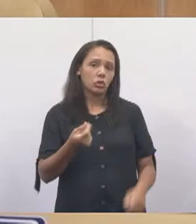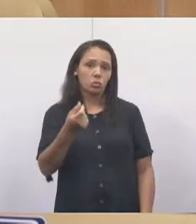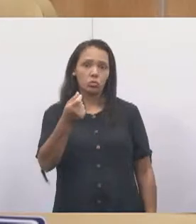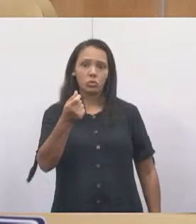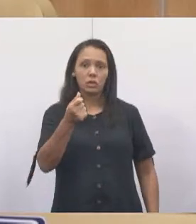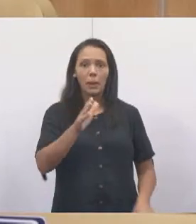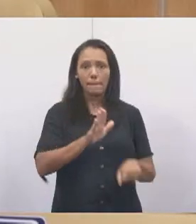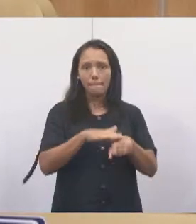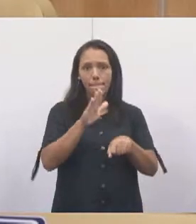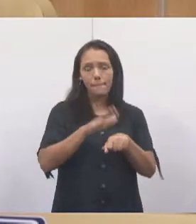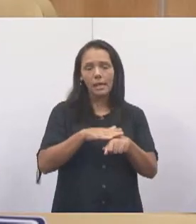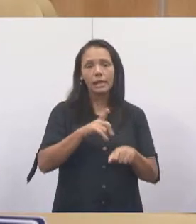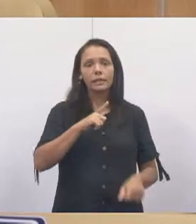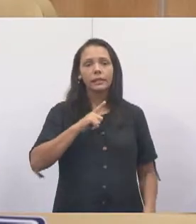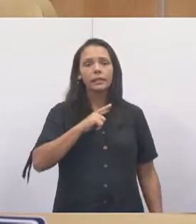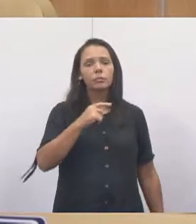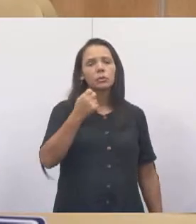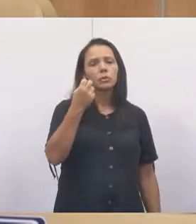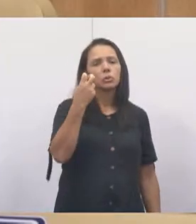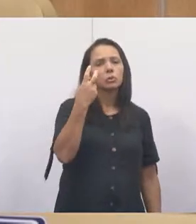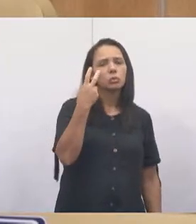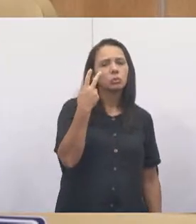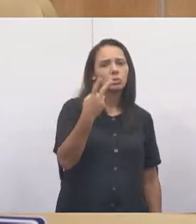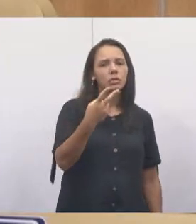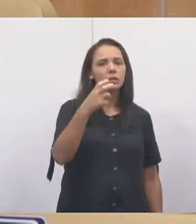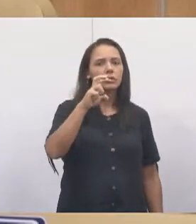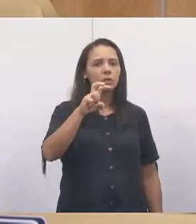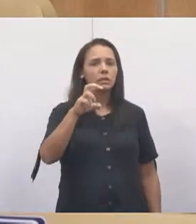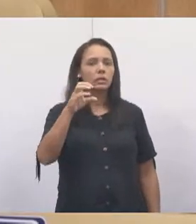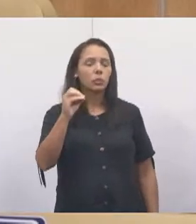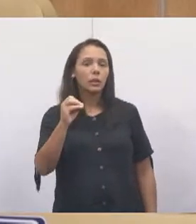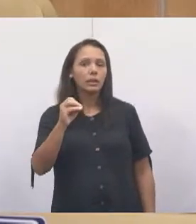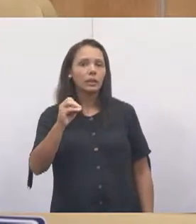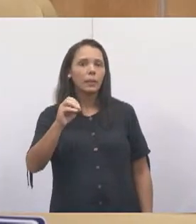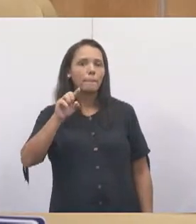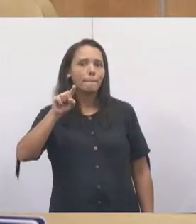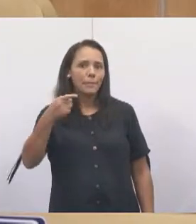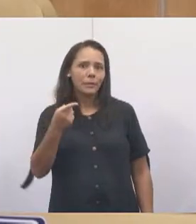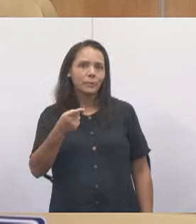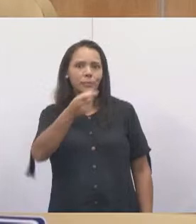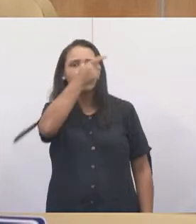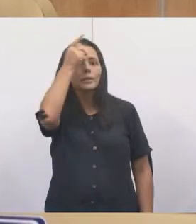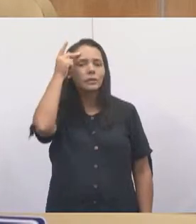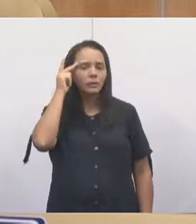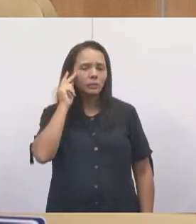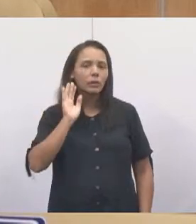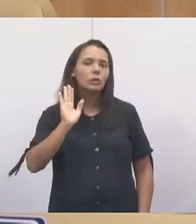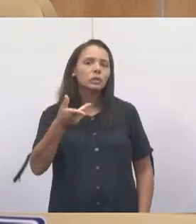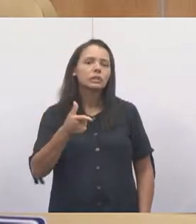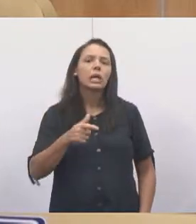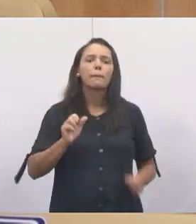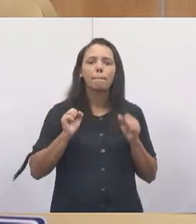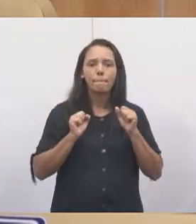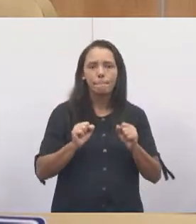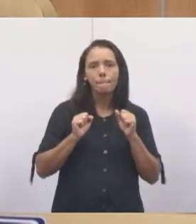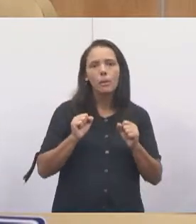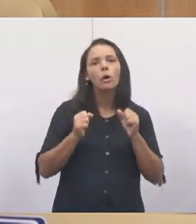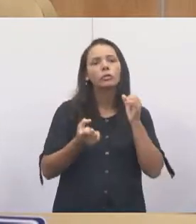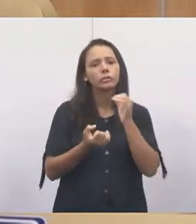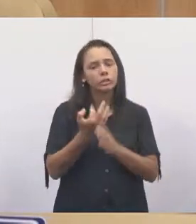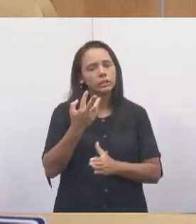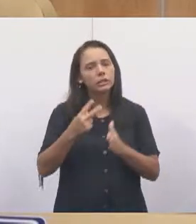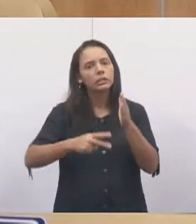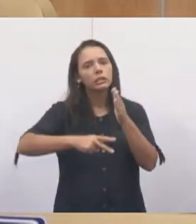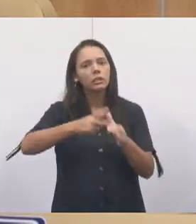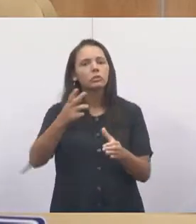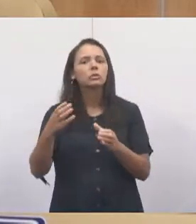temos 250 mil habitantes, então já comporta um segundo conselho, teríamos várias condições aqui de distribuir,